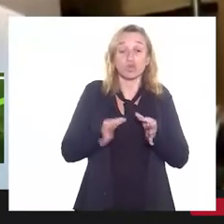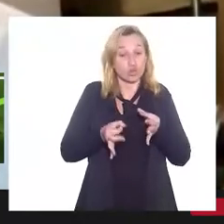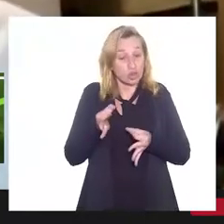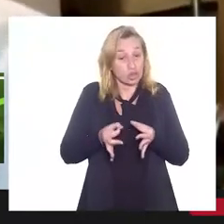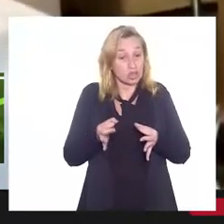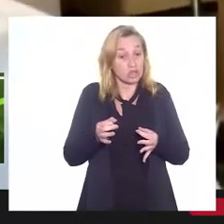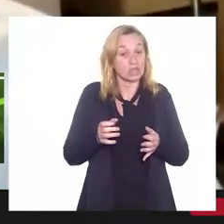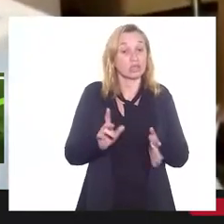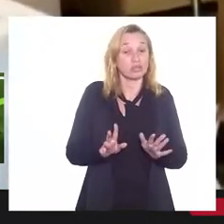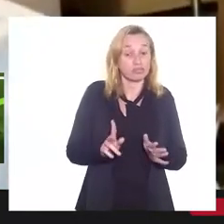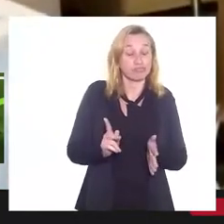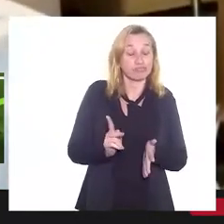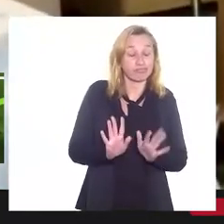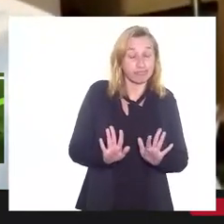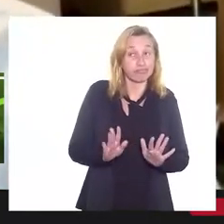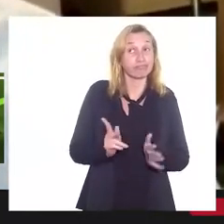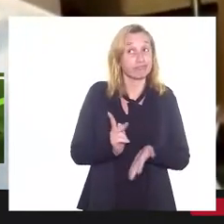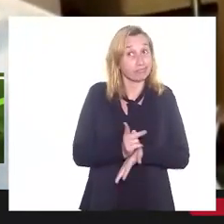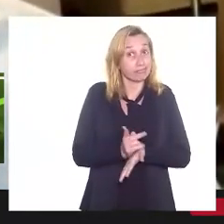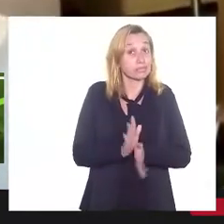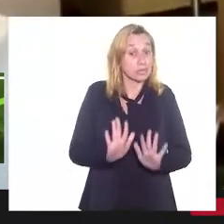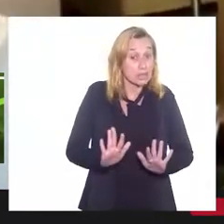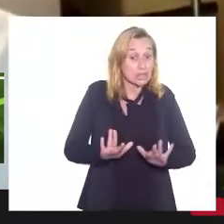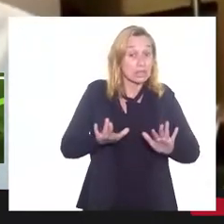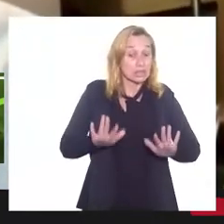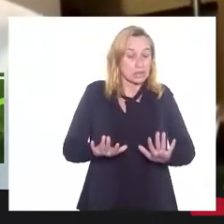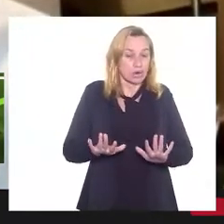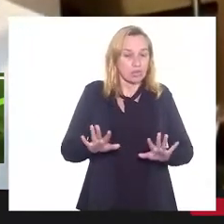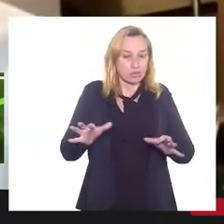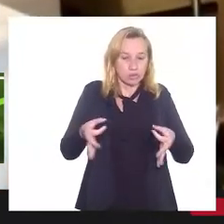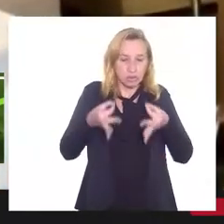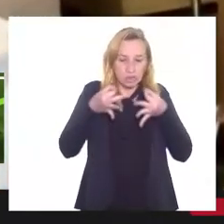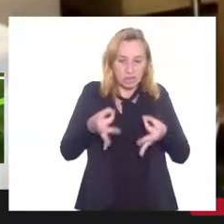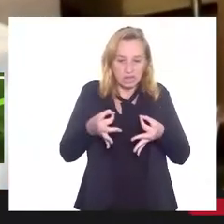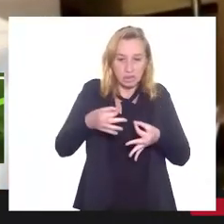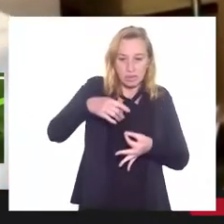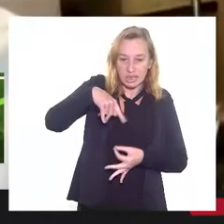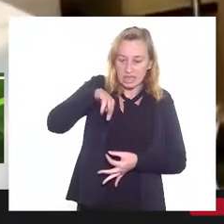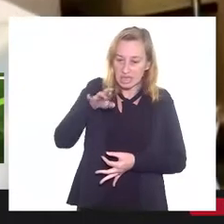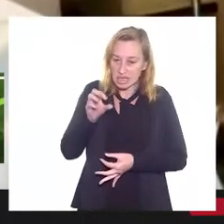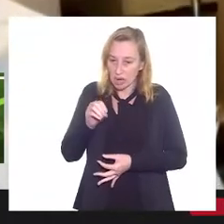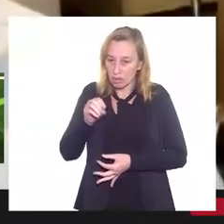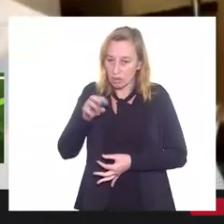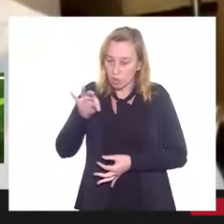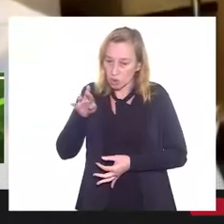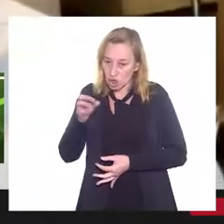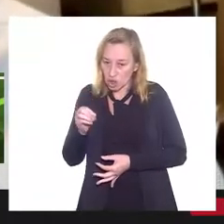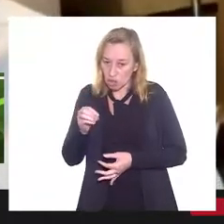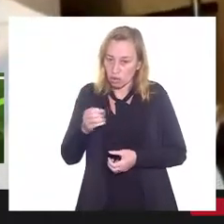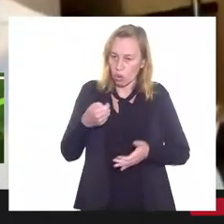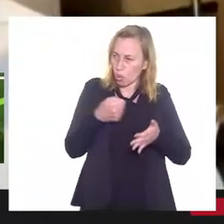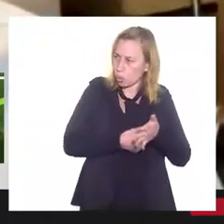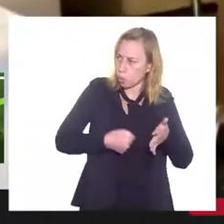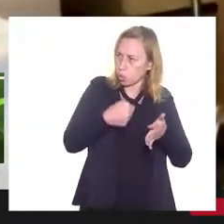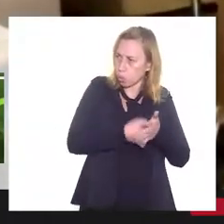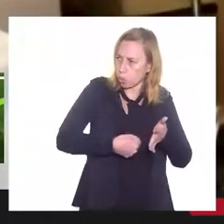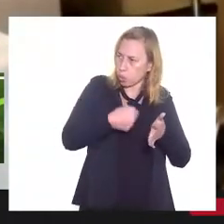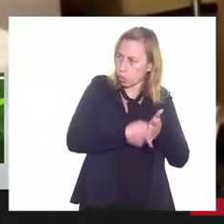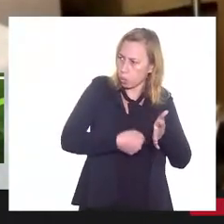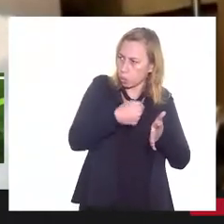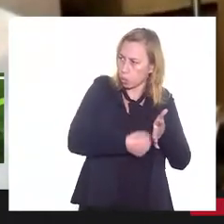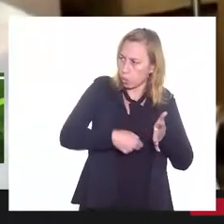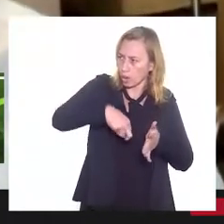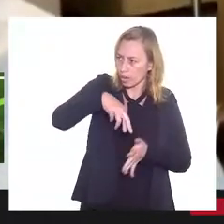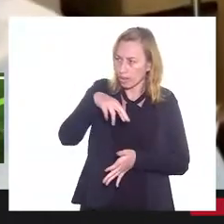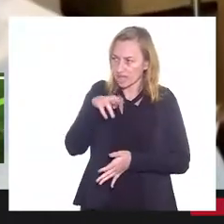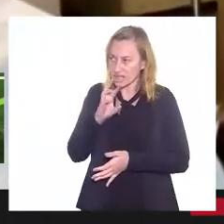pela claramente A complacente então Credo chamar atenção do Marcelo Monteiro e são lutador